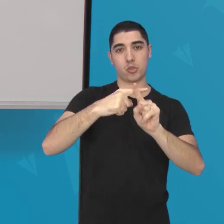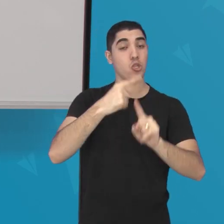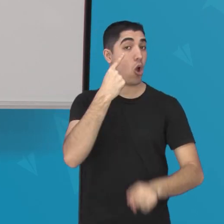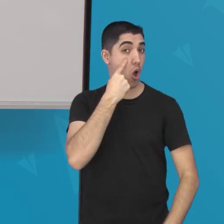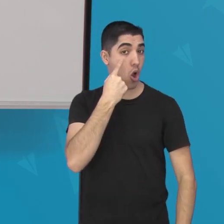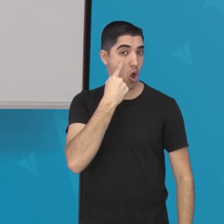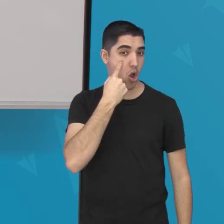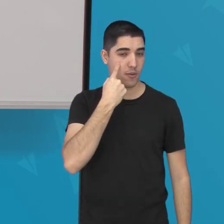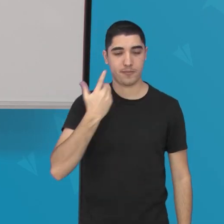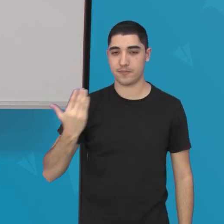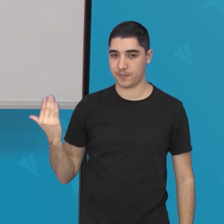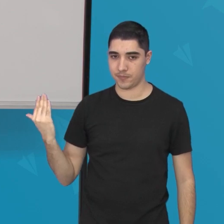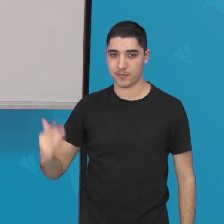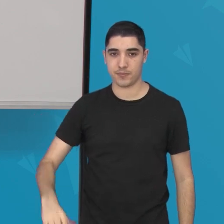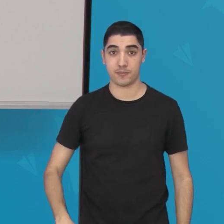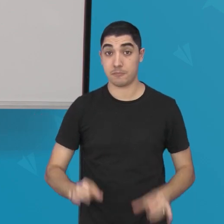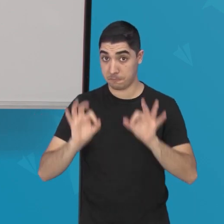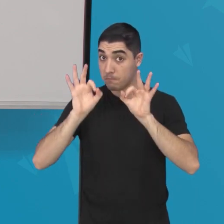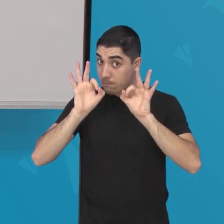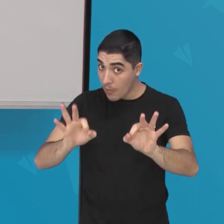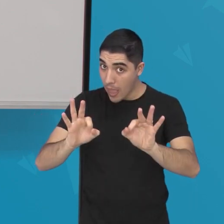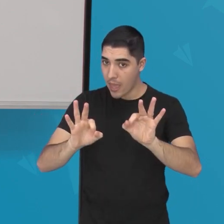ficaria assim.